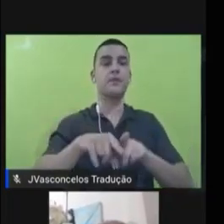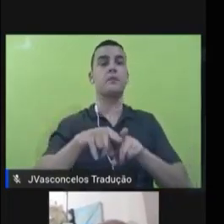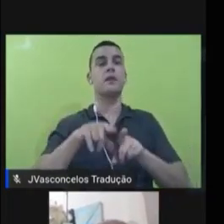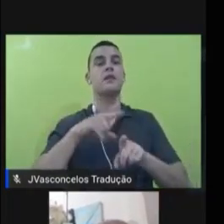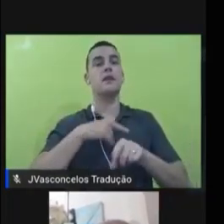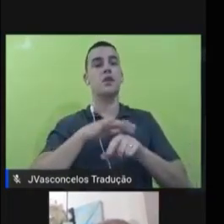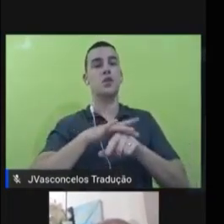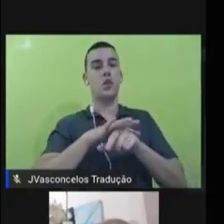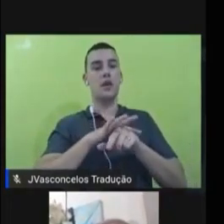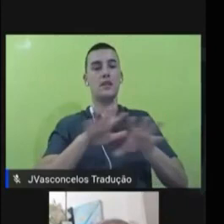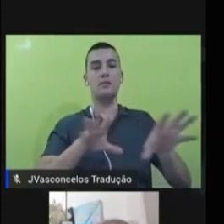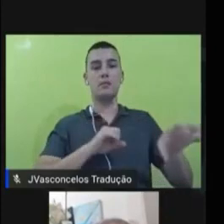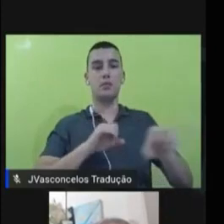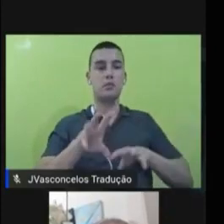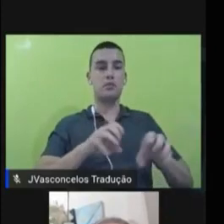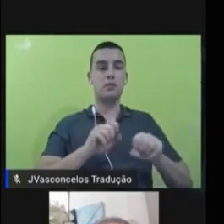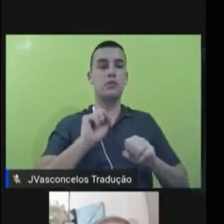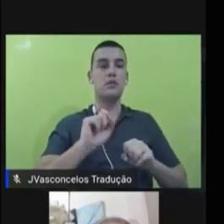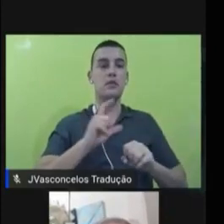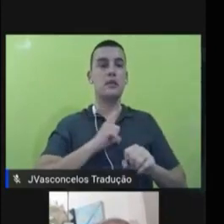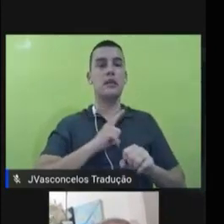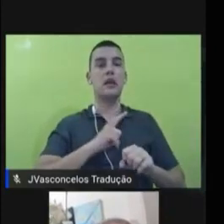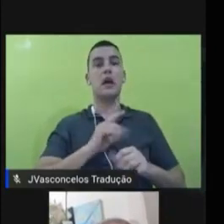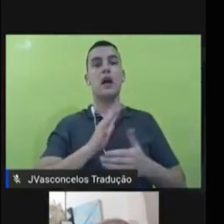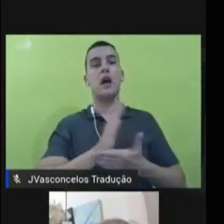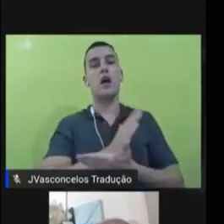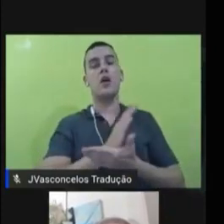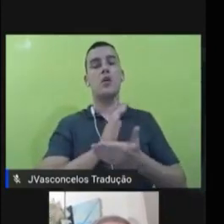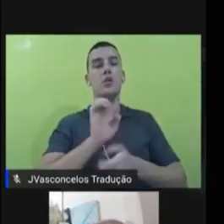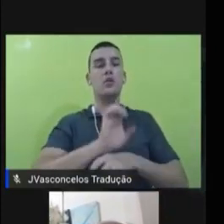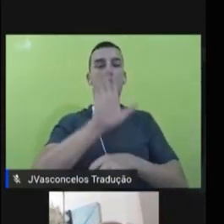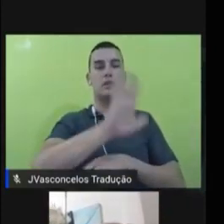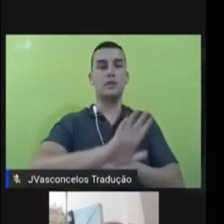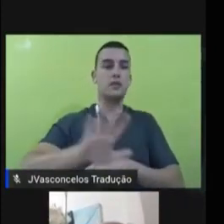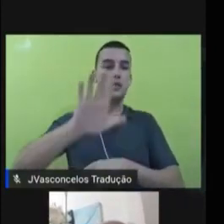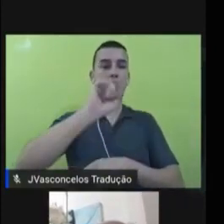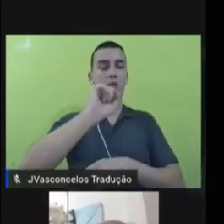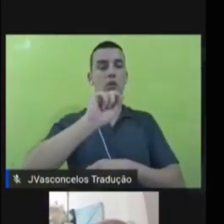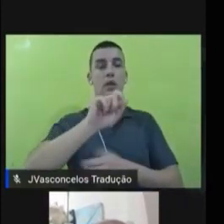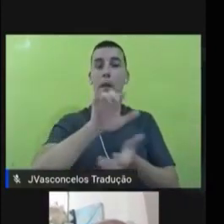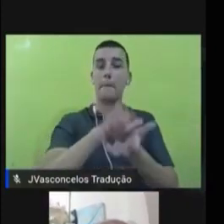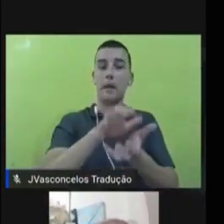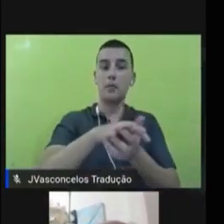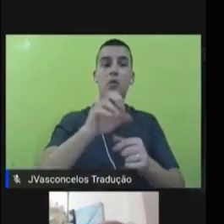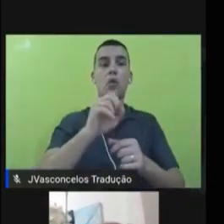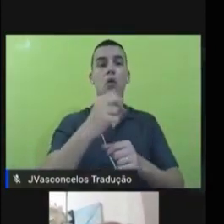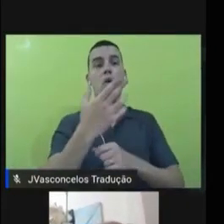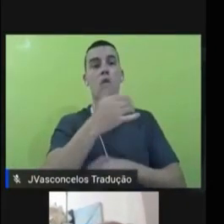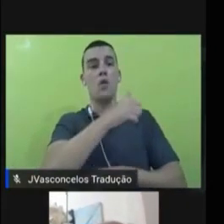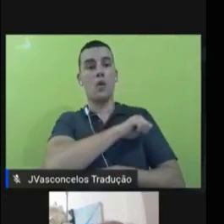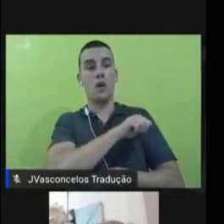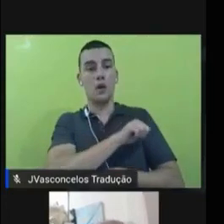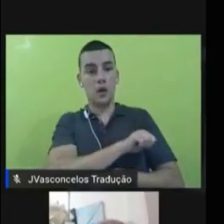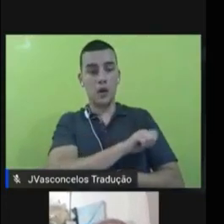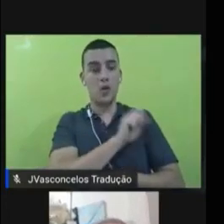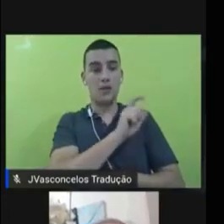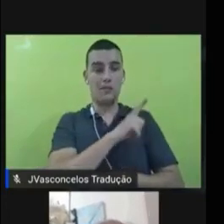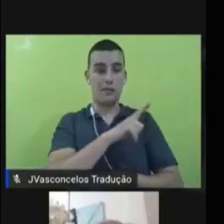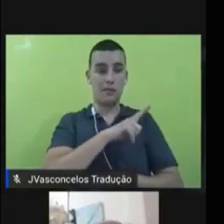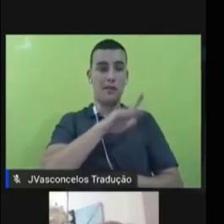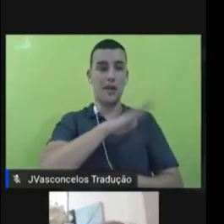no Brasil, em alguns estados, como Pernambuco, Rio de Janeiro, com as crianças com sequelas